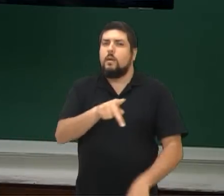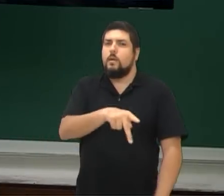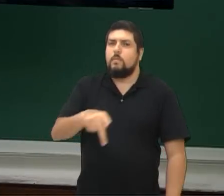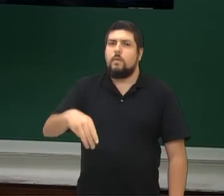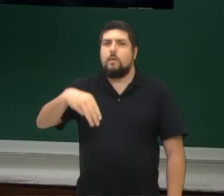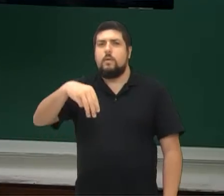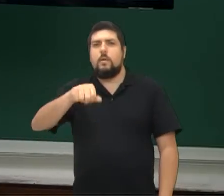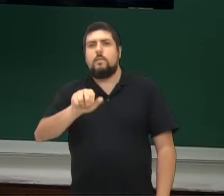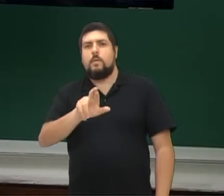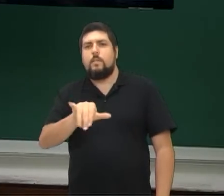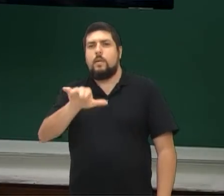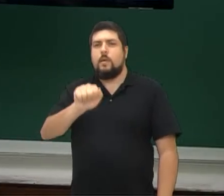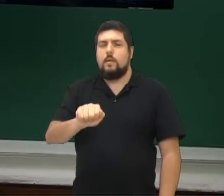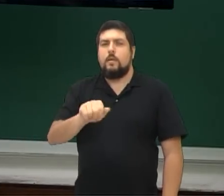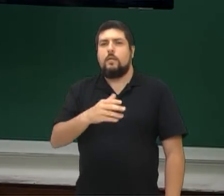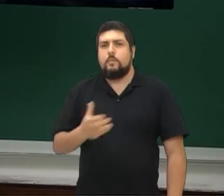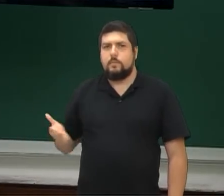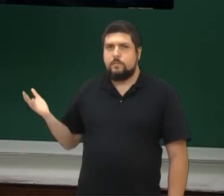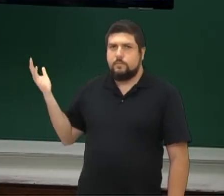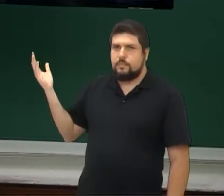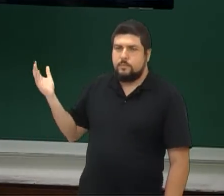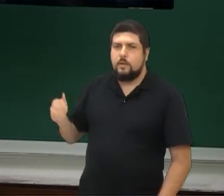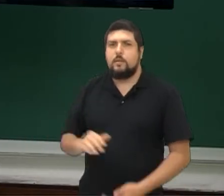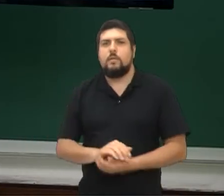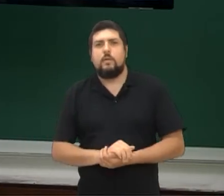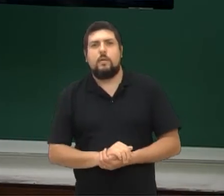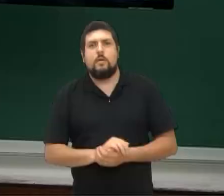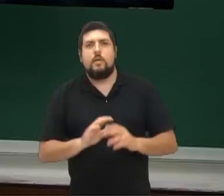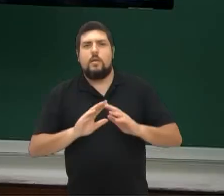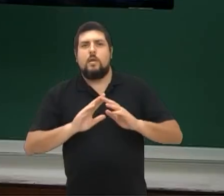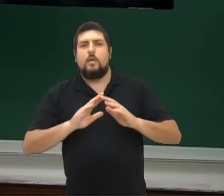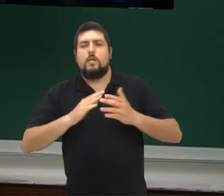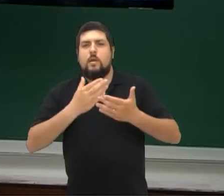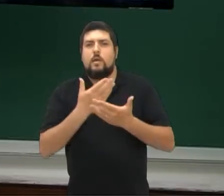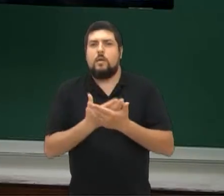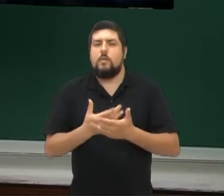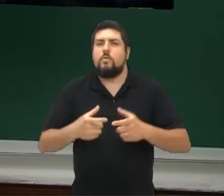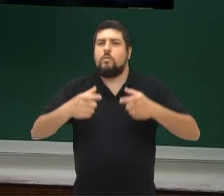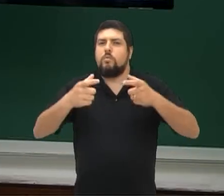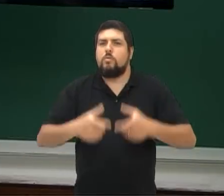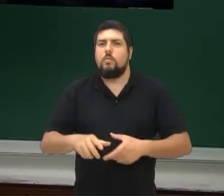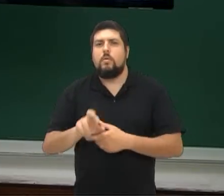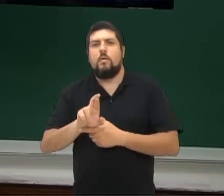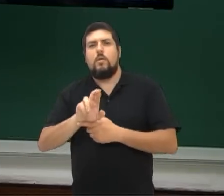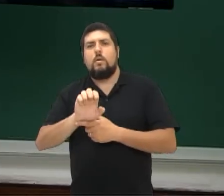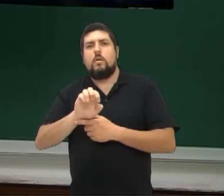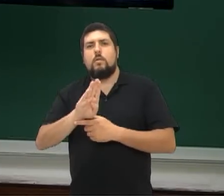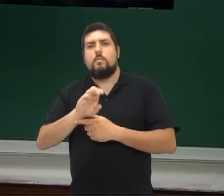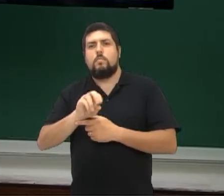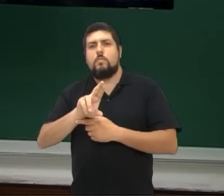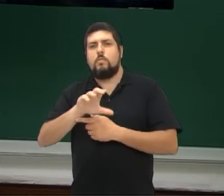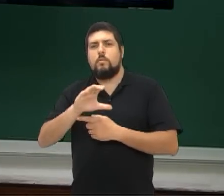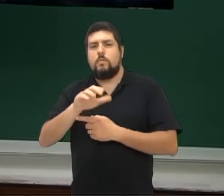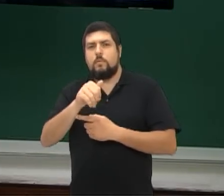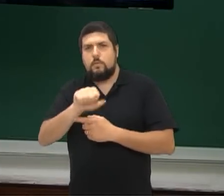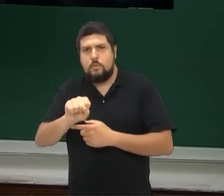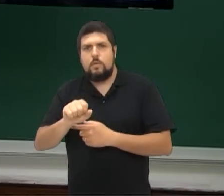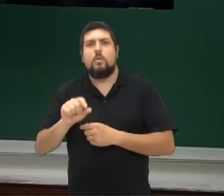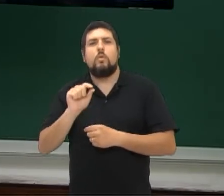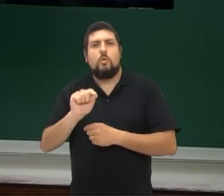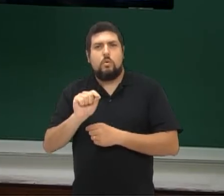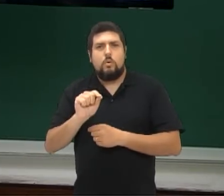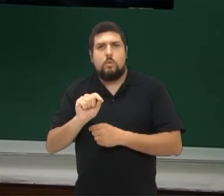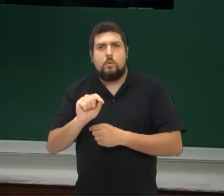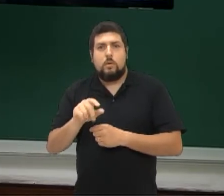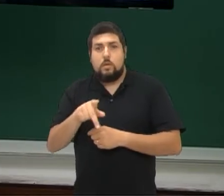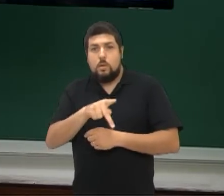Saqueto Rimberg, professora da Escola Estadual Faxinal dos Francos, em Rebouças, Paraná, né? Que trabalhou na Olimpíada